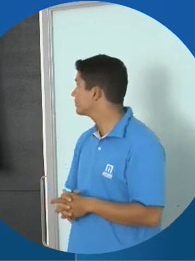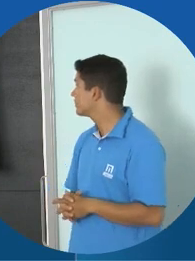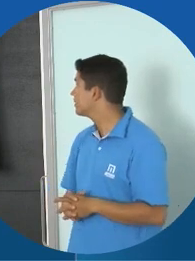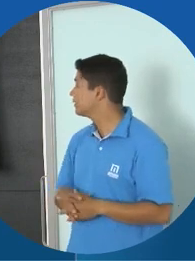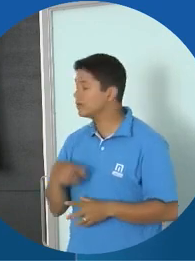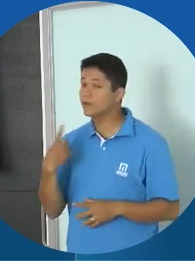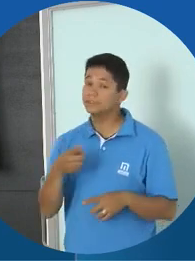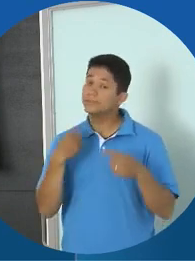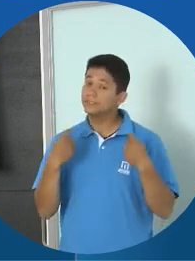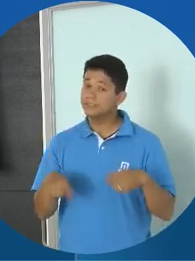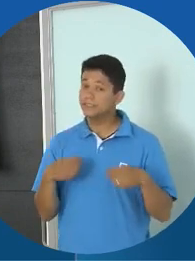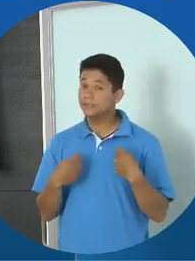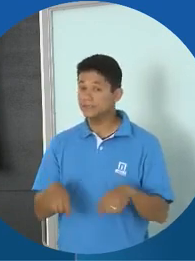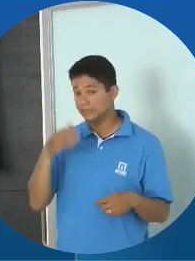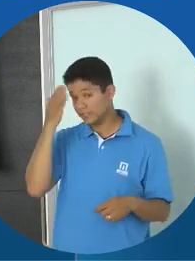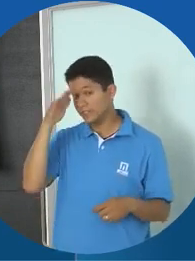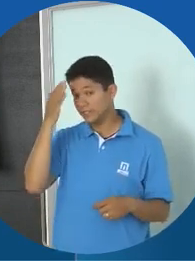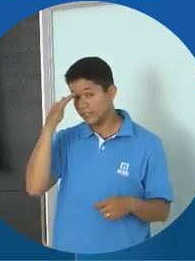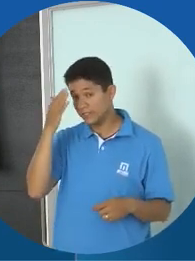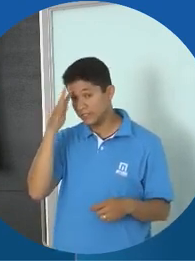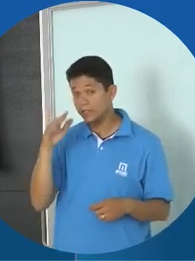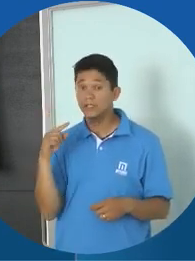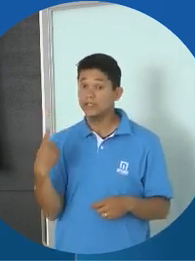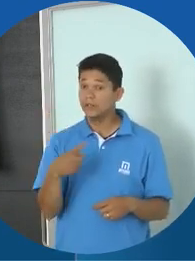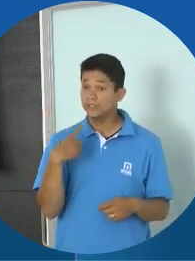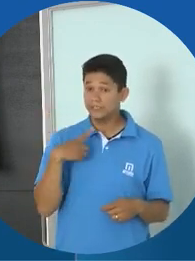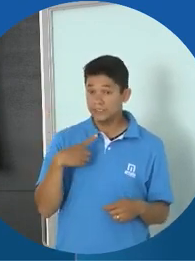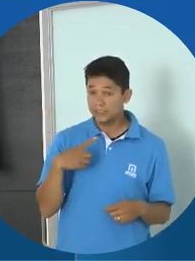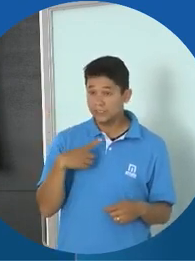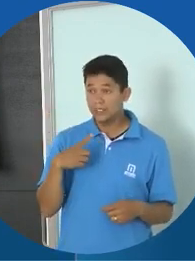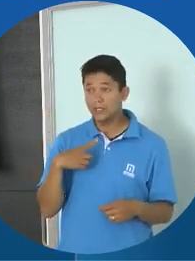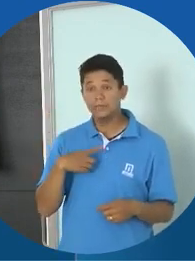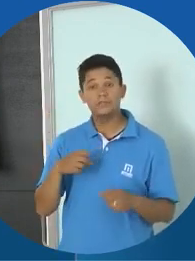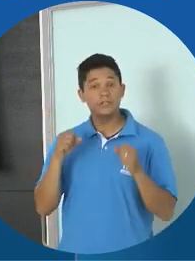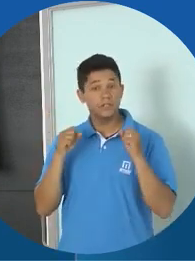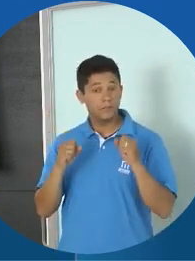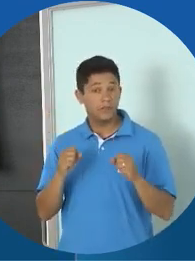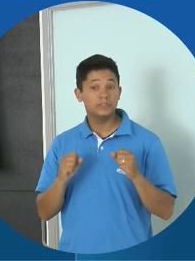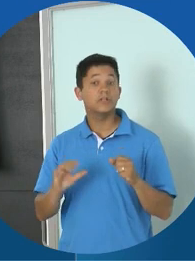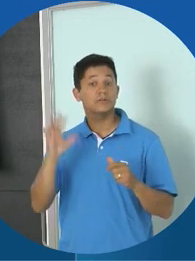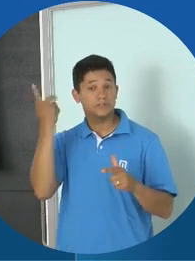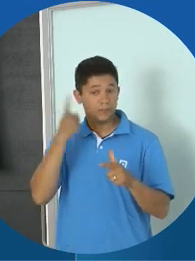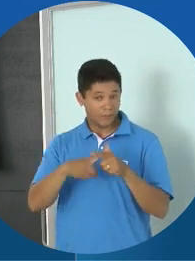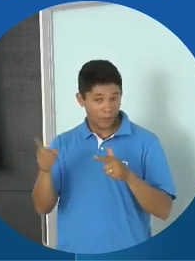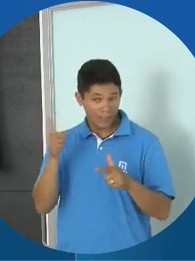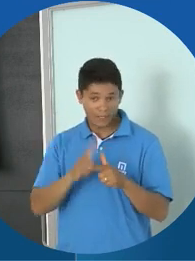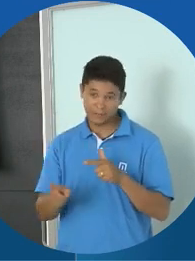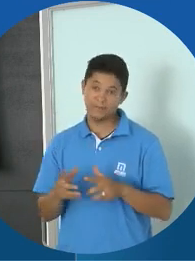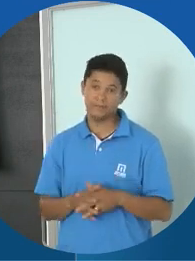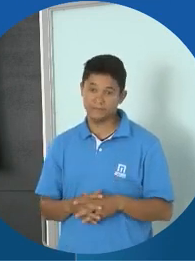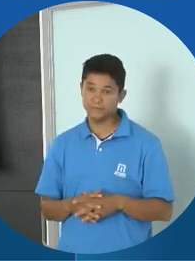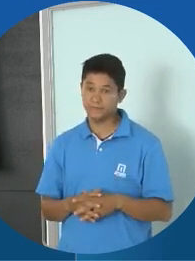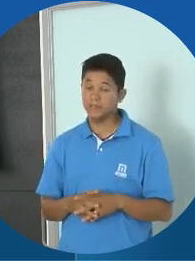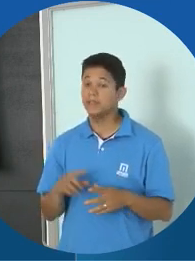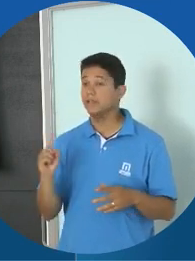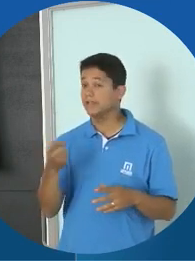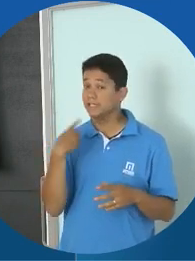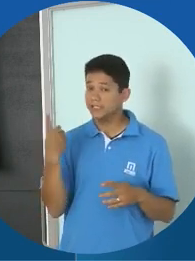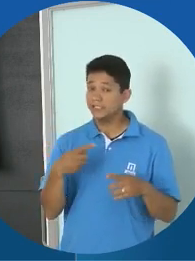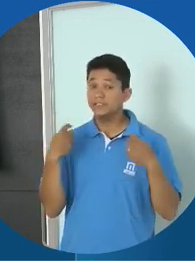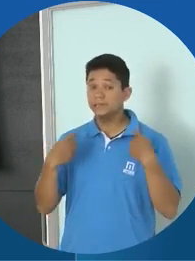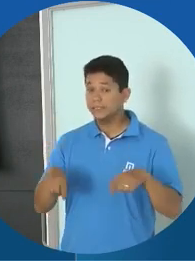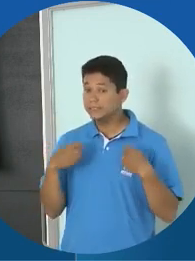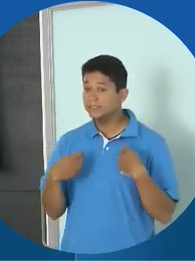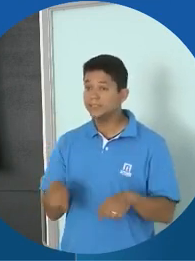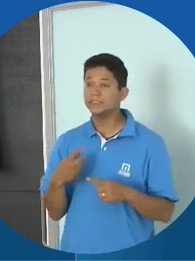gente precisa entender que nós estamos iminente a um problema, então a gente precisa realmente